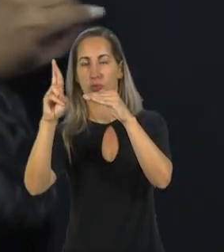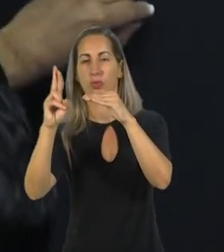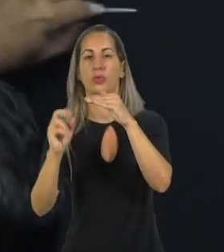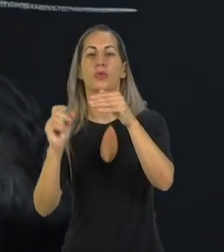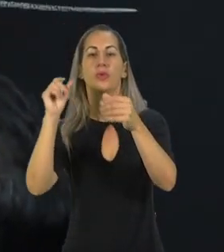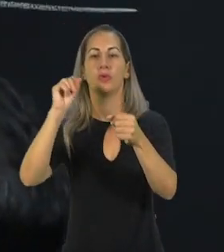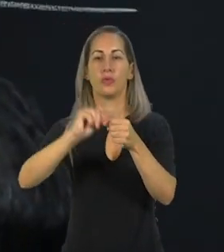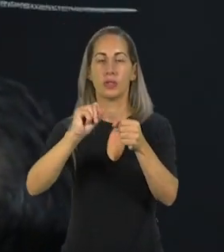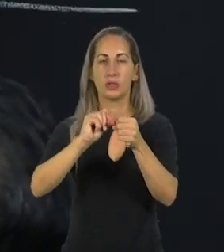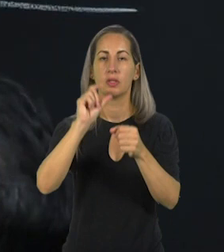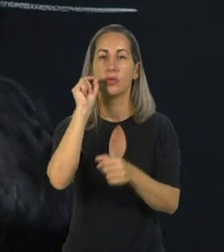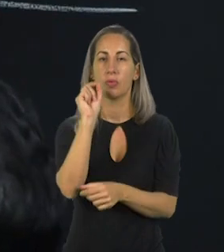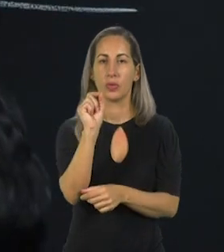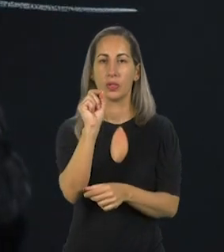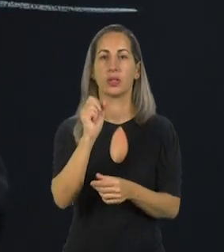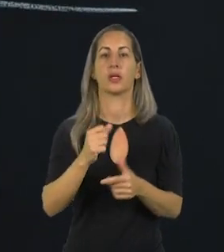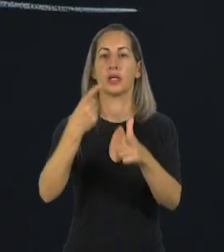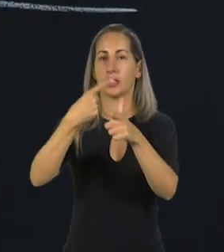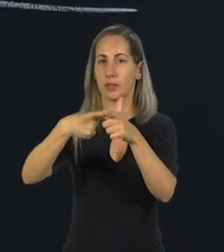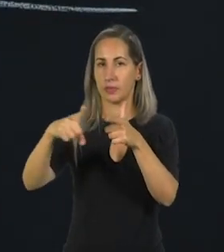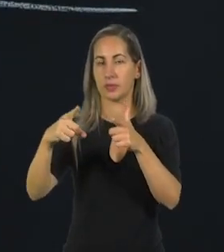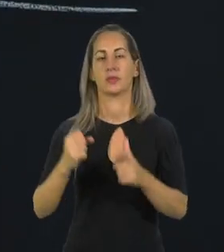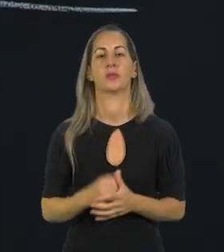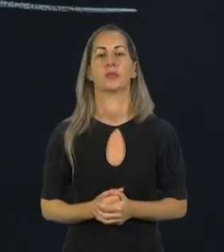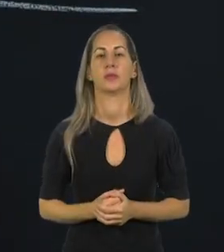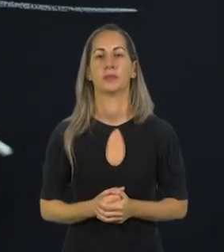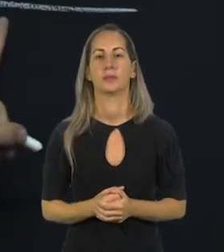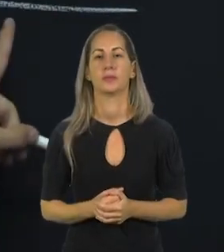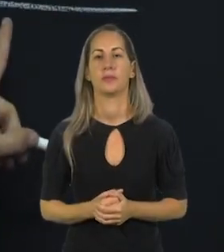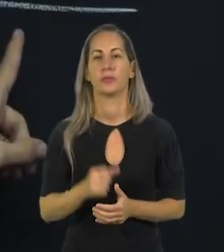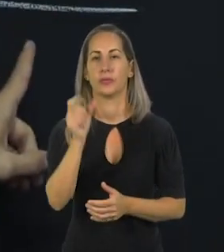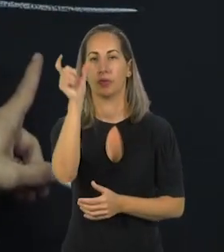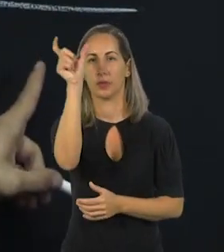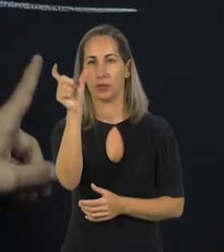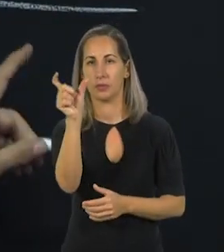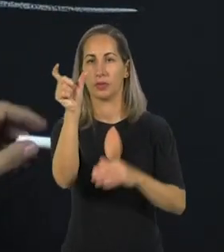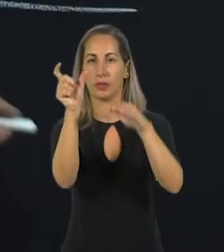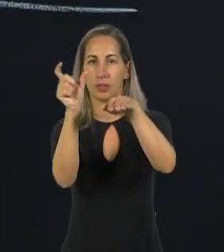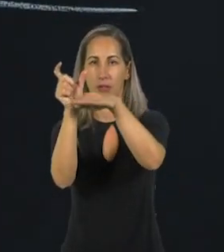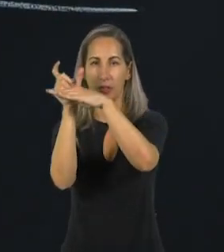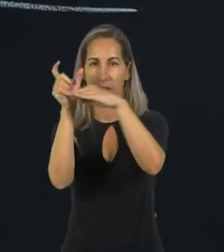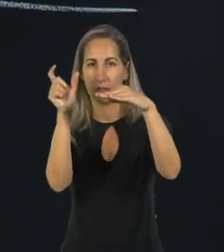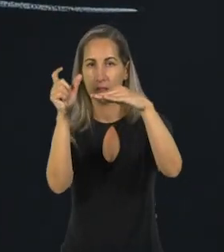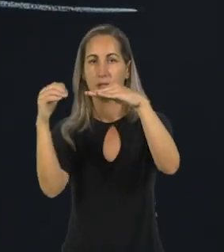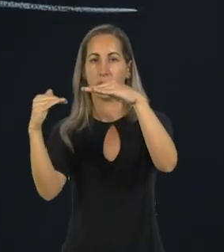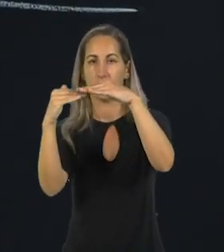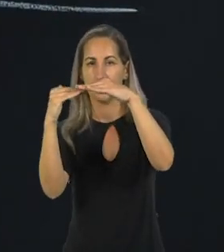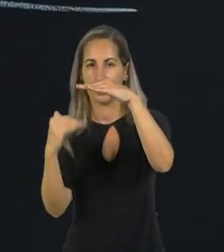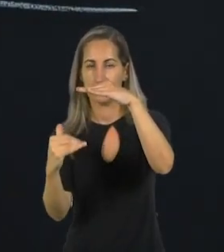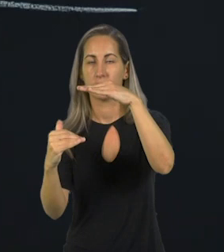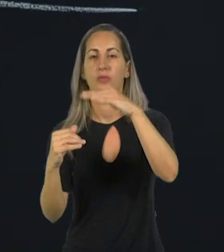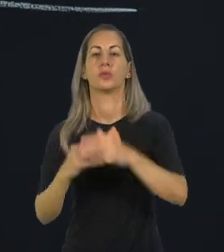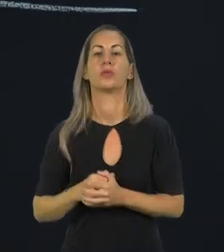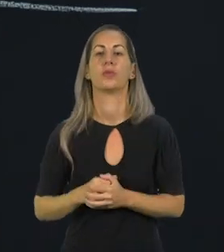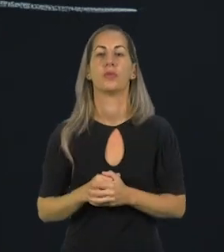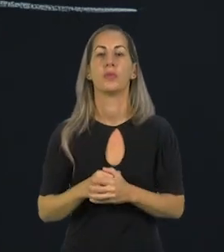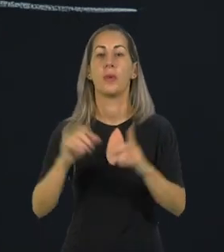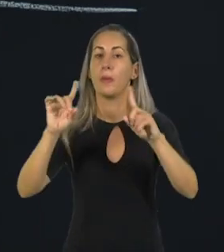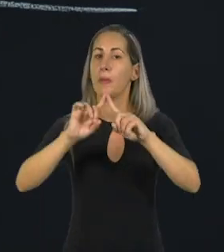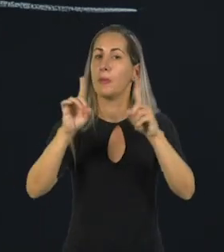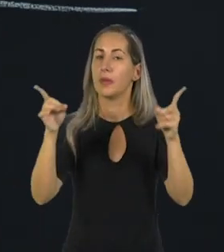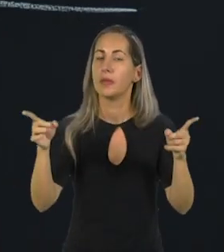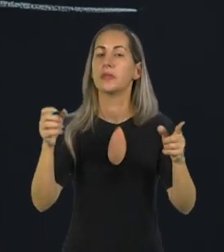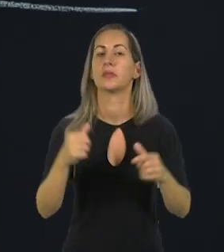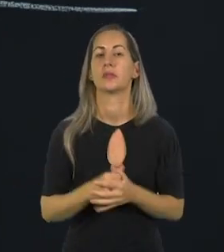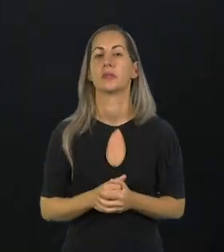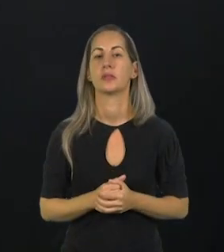vai realizar essa divisão aqui, ó, dividendo, divisor, beleza? Só que repare o